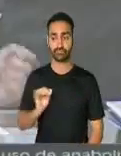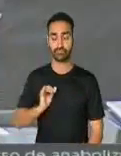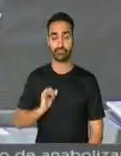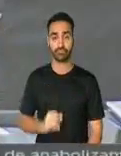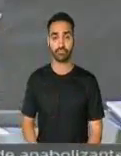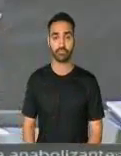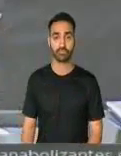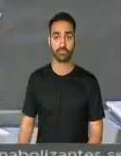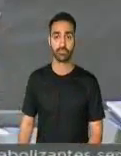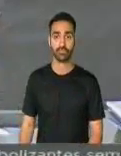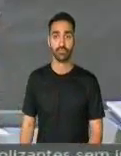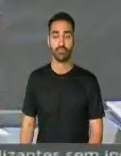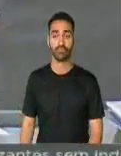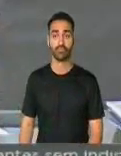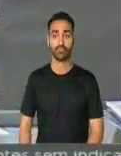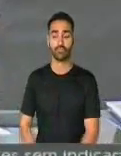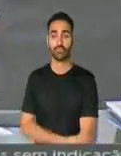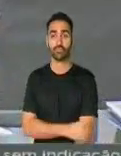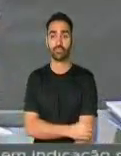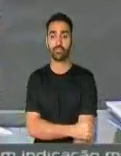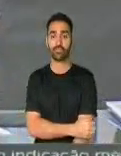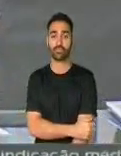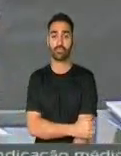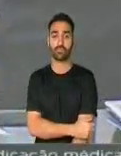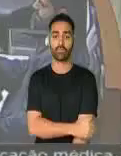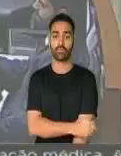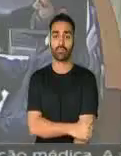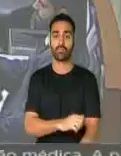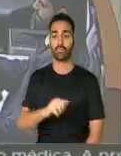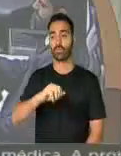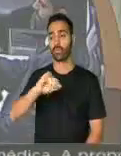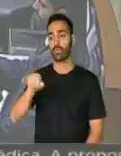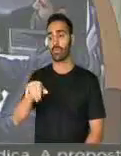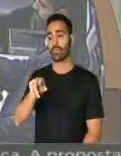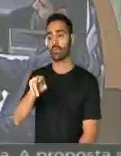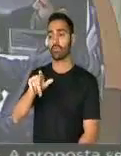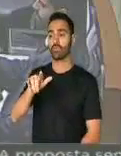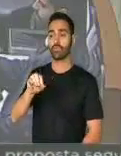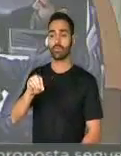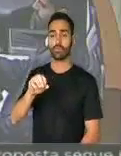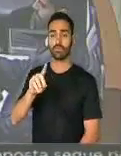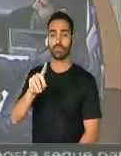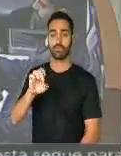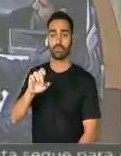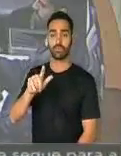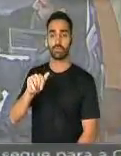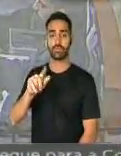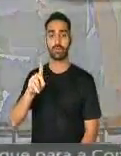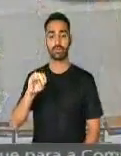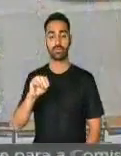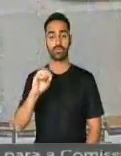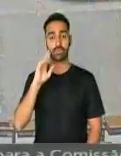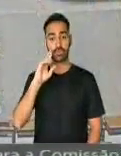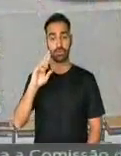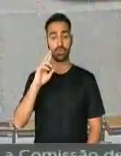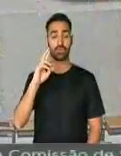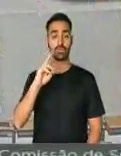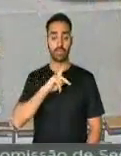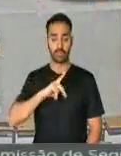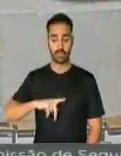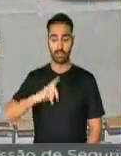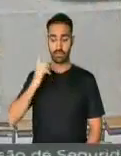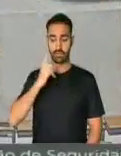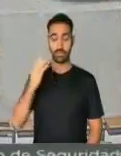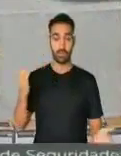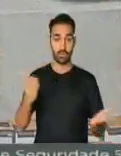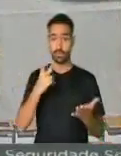agradeço seno Deputado Vítor Valim Deputado Júlio Delgado senhor presidente senhoras e senhores parlamentares hoje